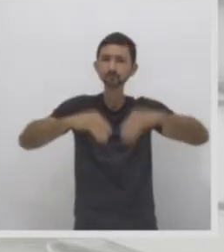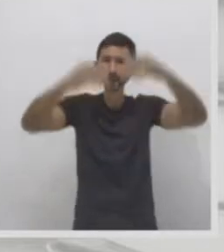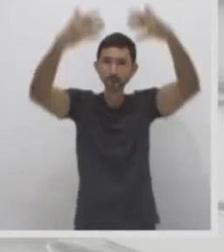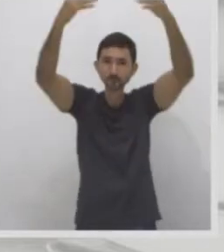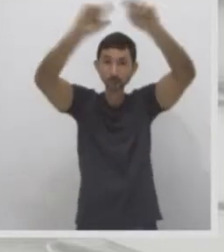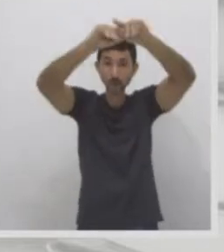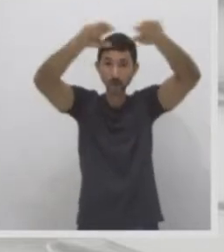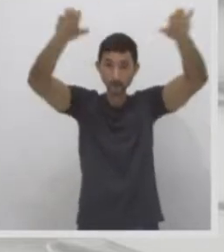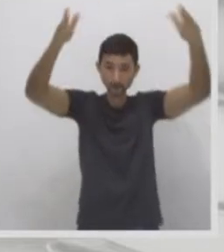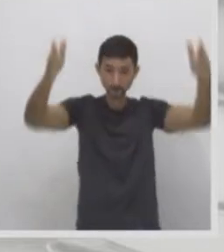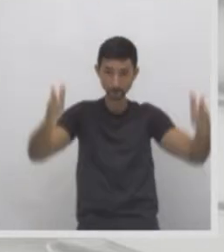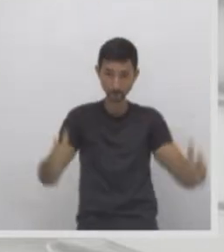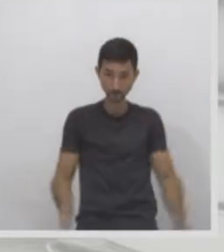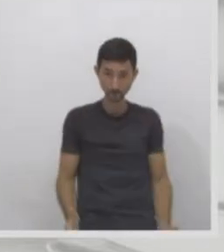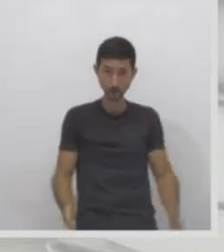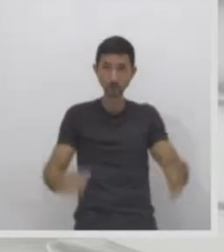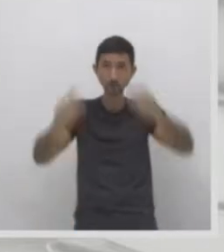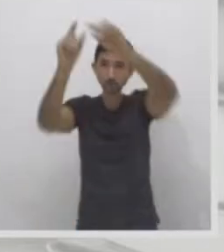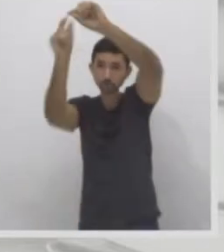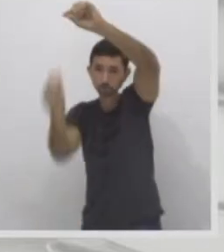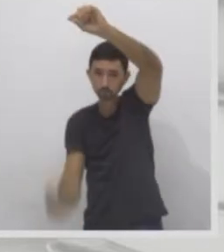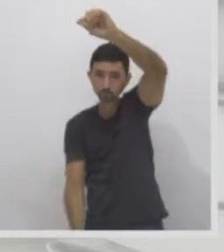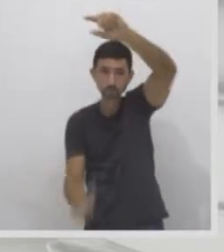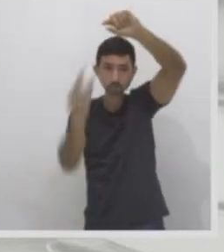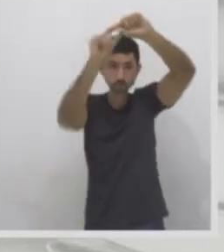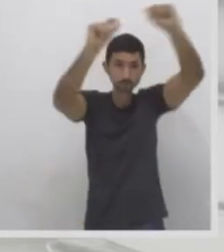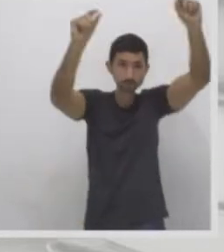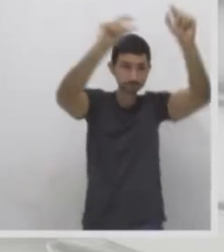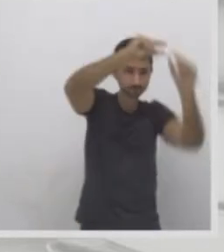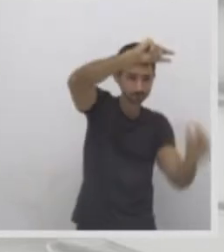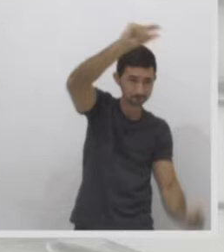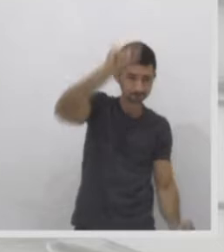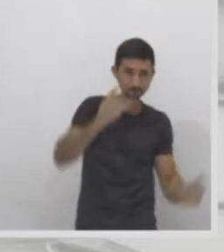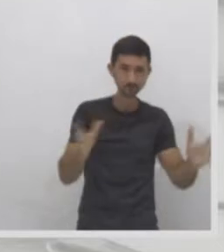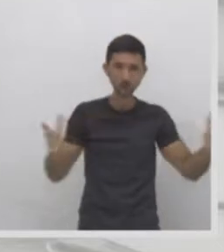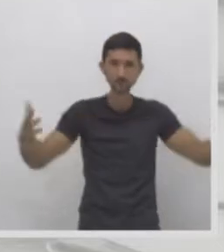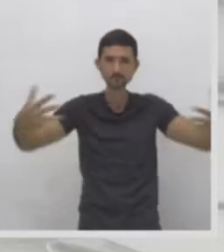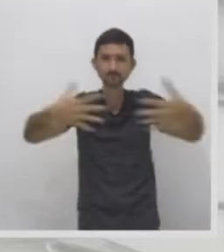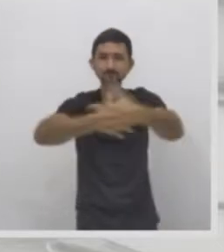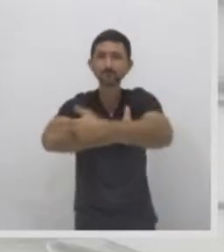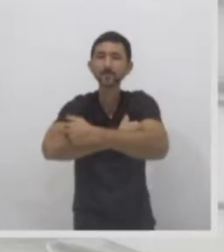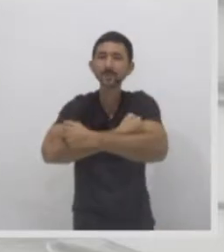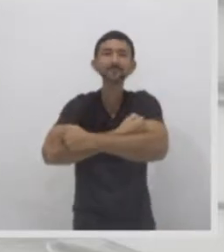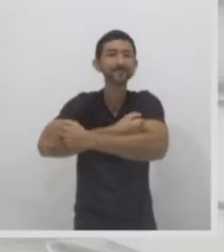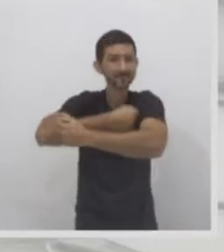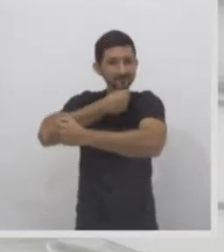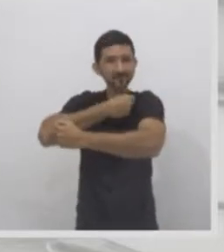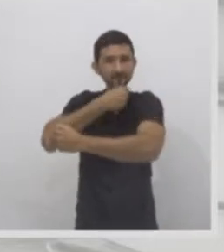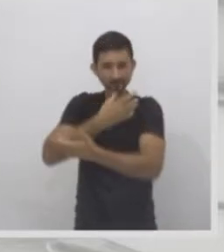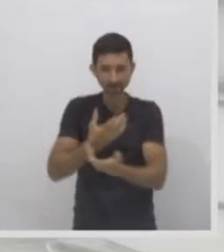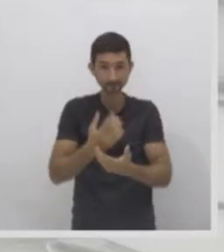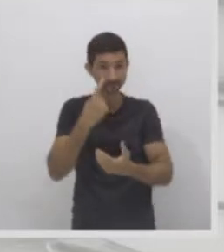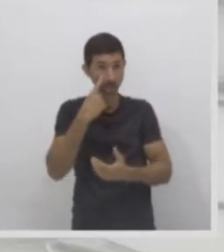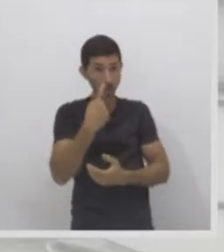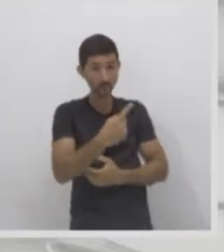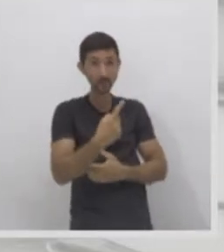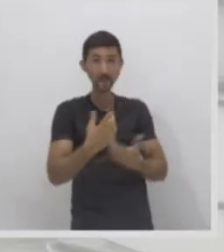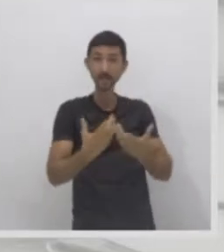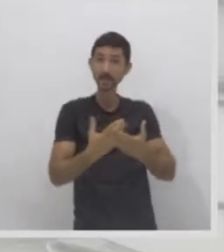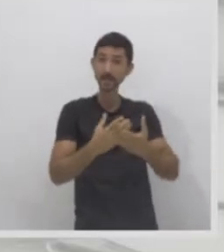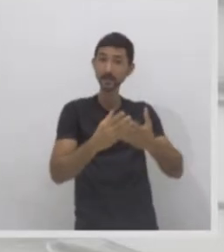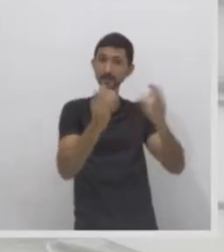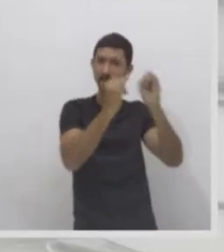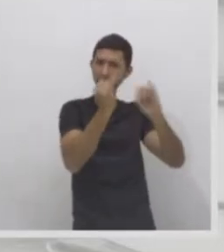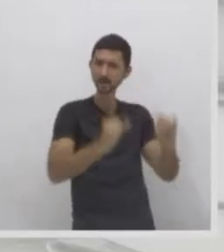porta de entrada e permitir matar um pouco as saudades de estar com o avô e a avó. Confira as imagens desse momento